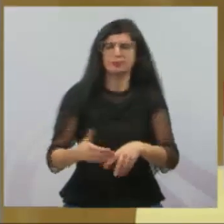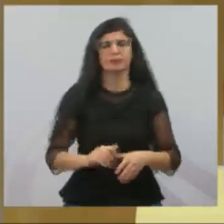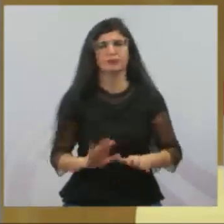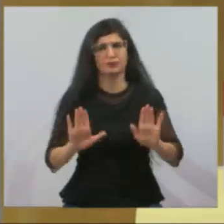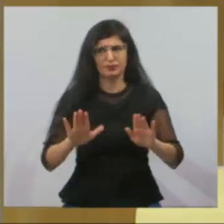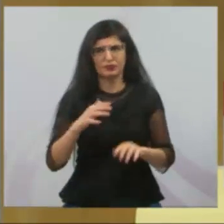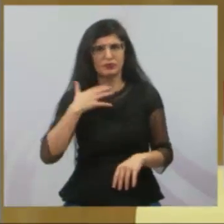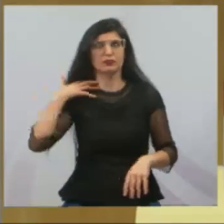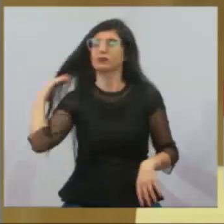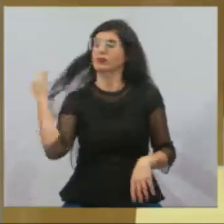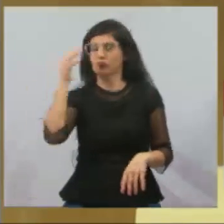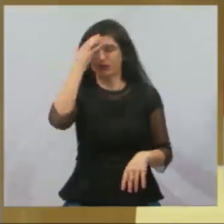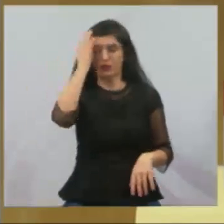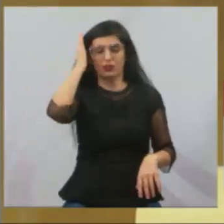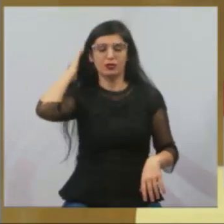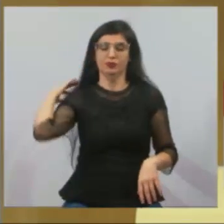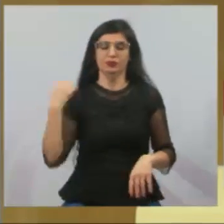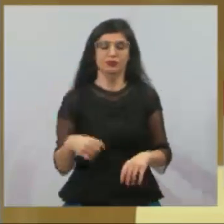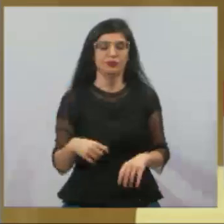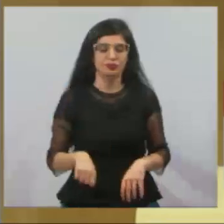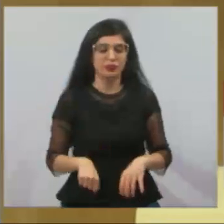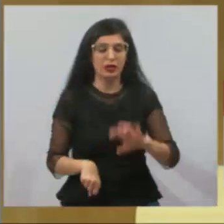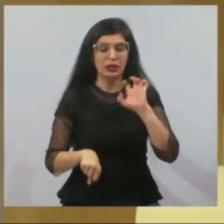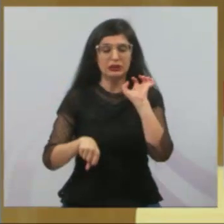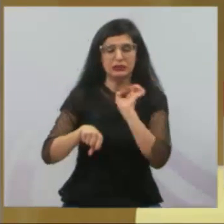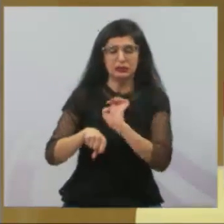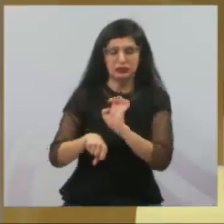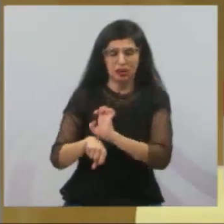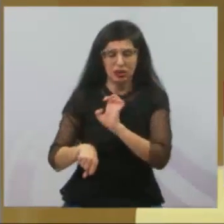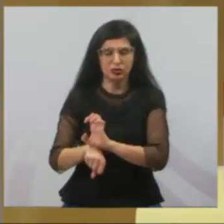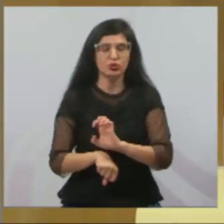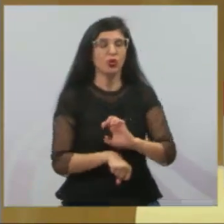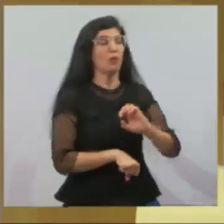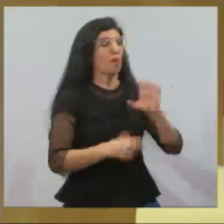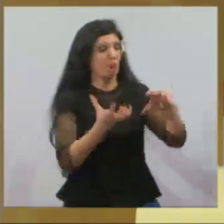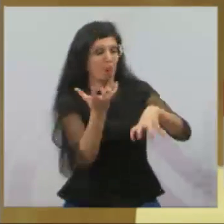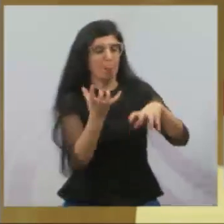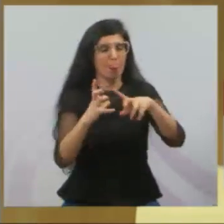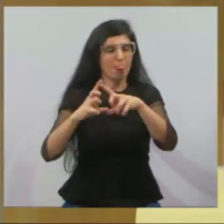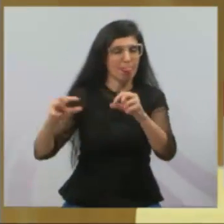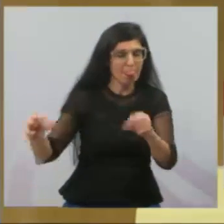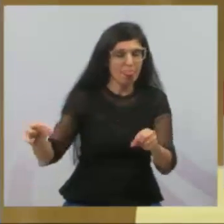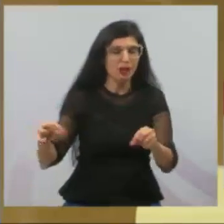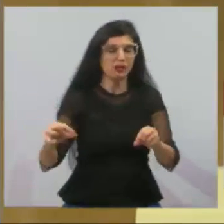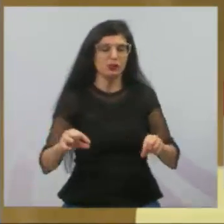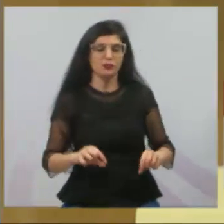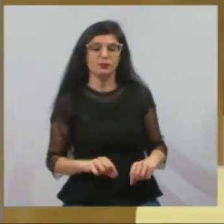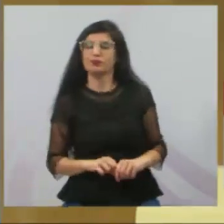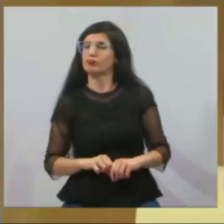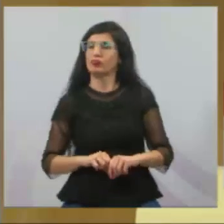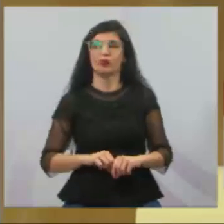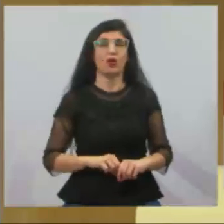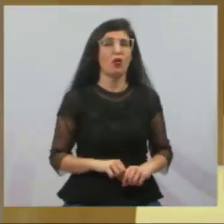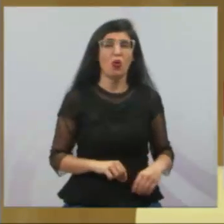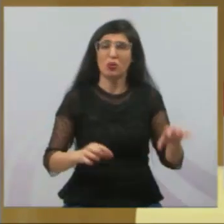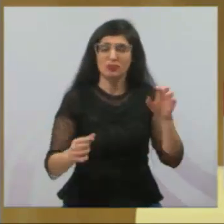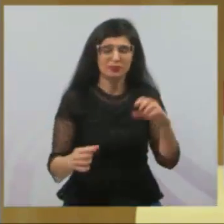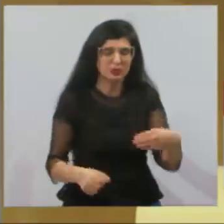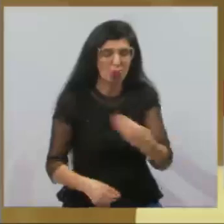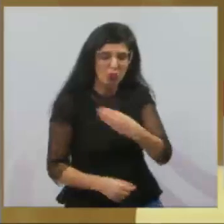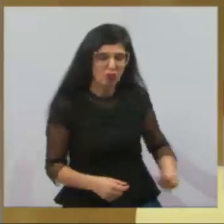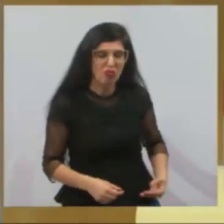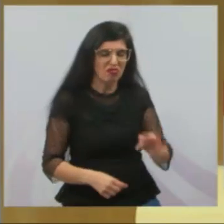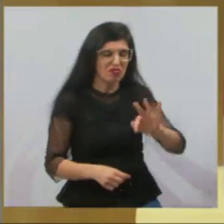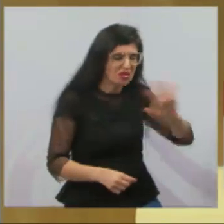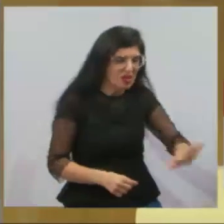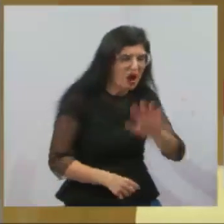nem os estados, nem o Distrito Federal e nem os municípios não poderão